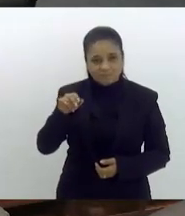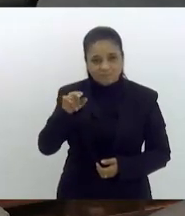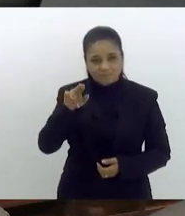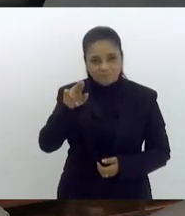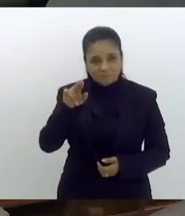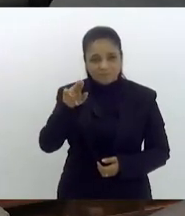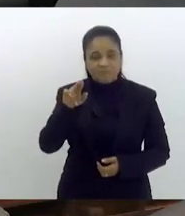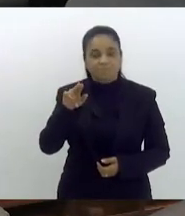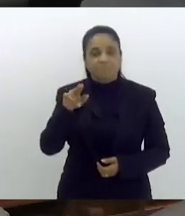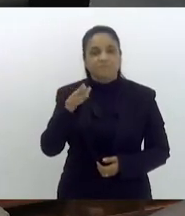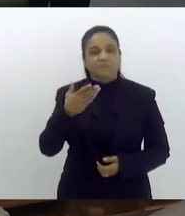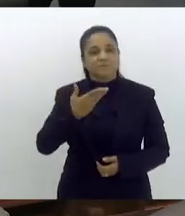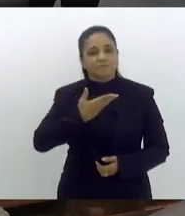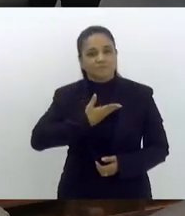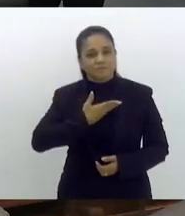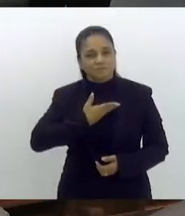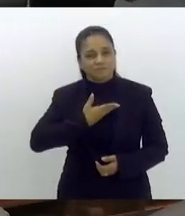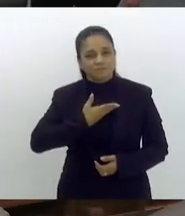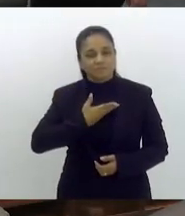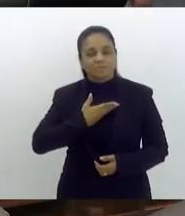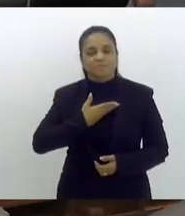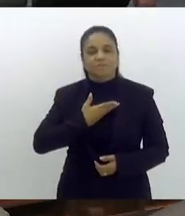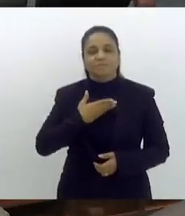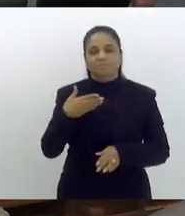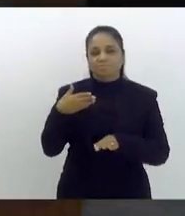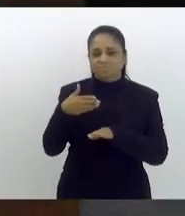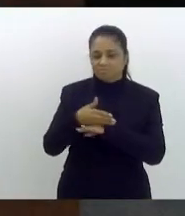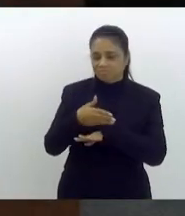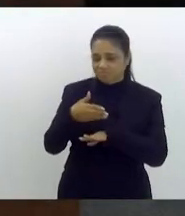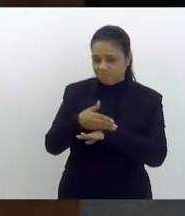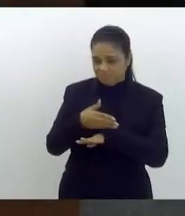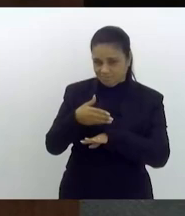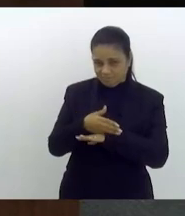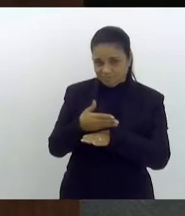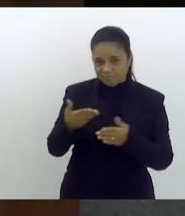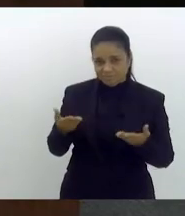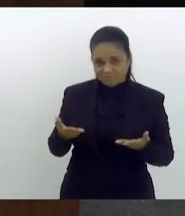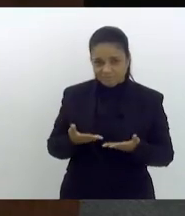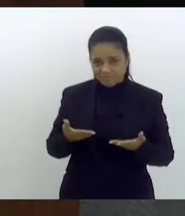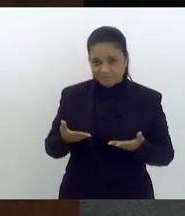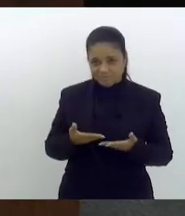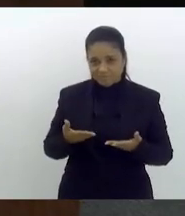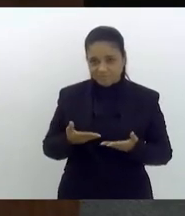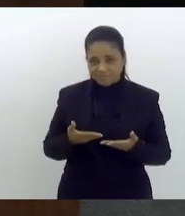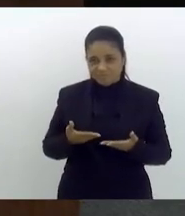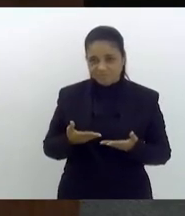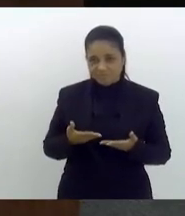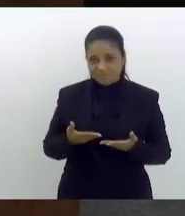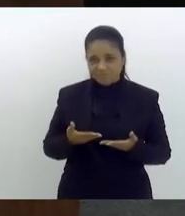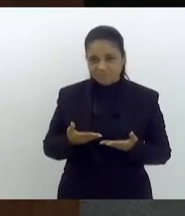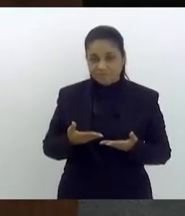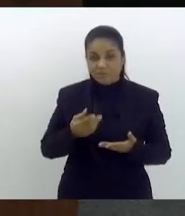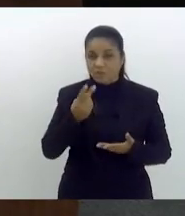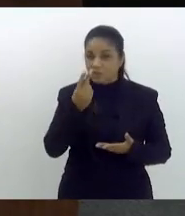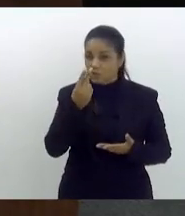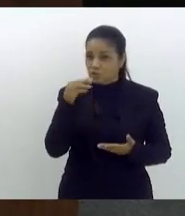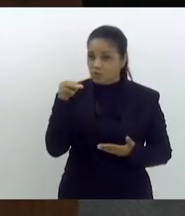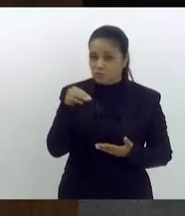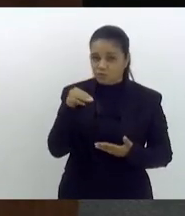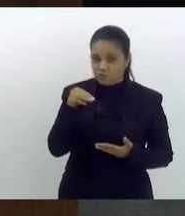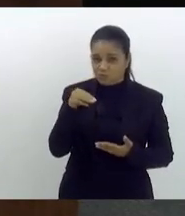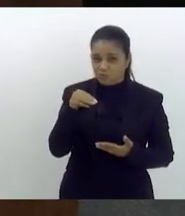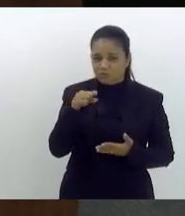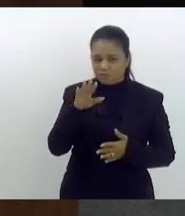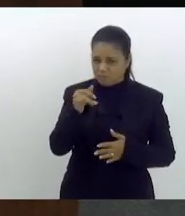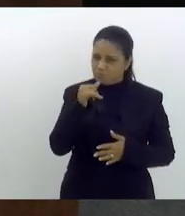poucos colegas que ainda se encontra aqui no plenário né só dois minutinhos só para